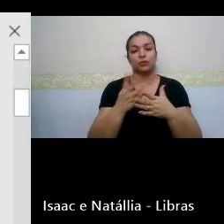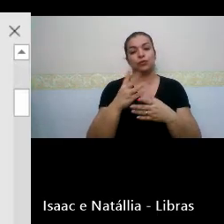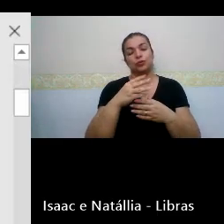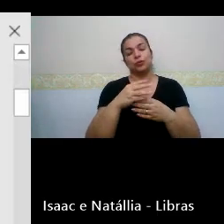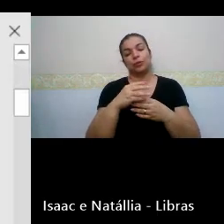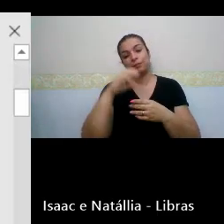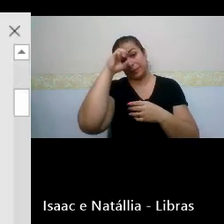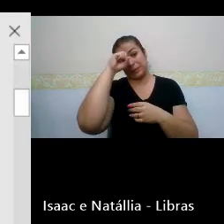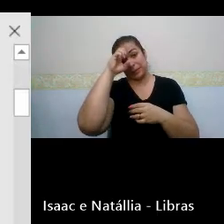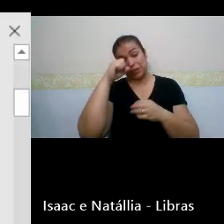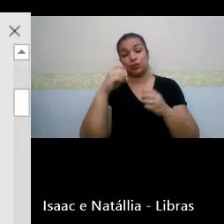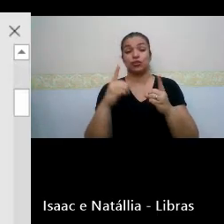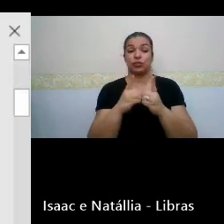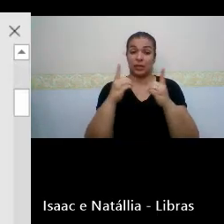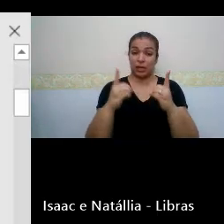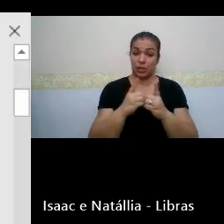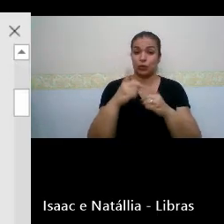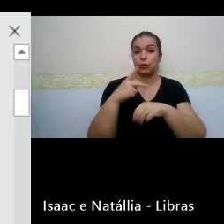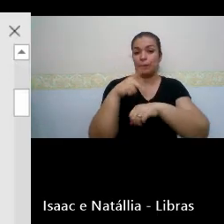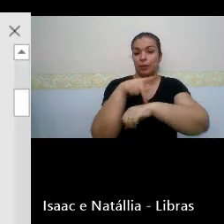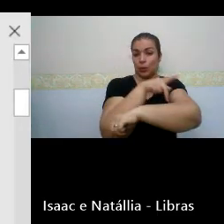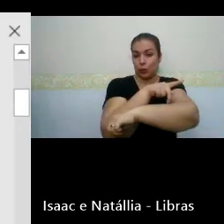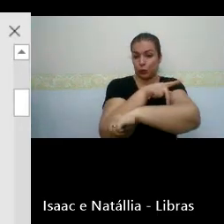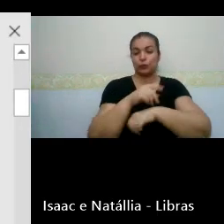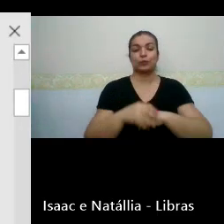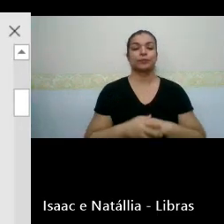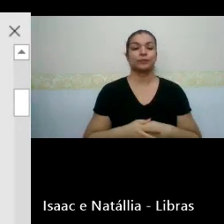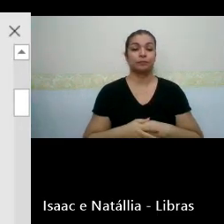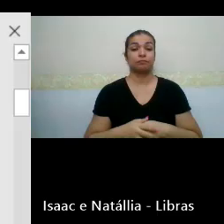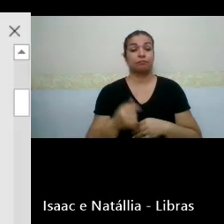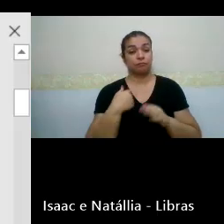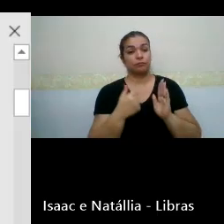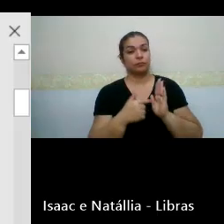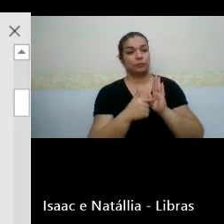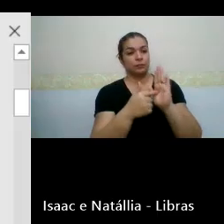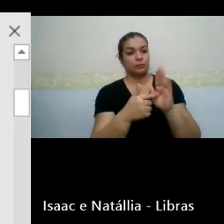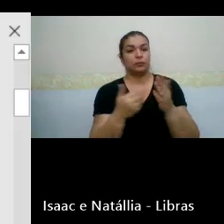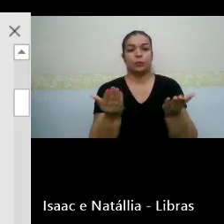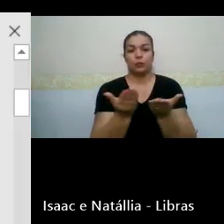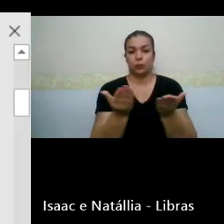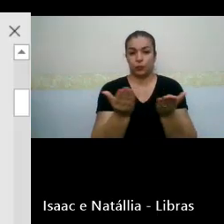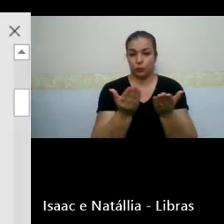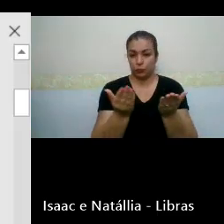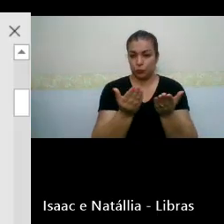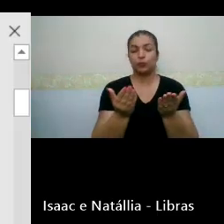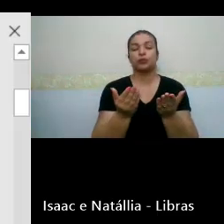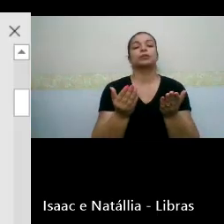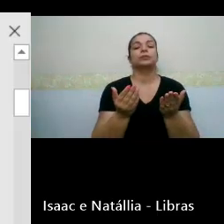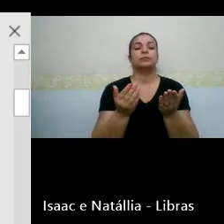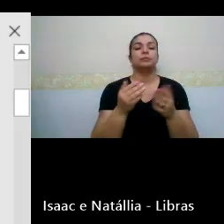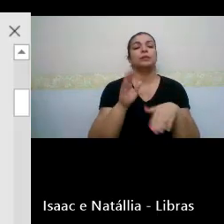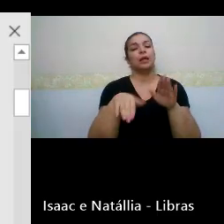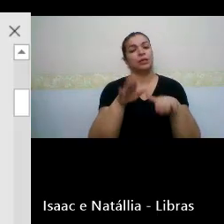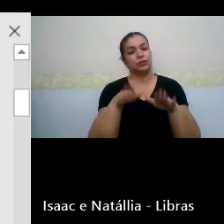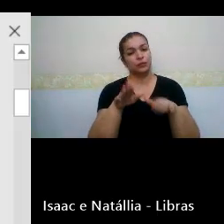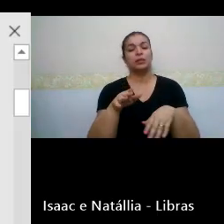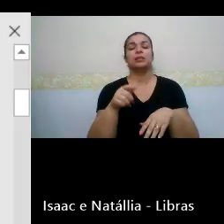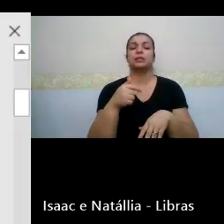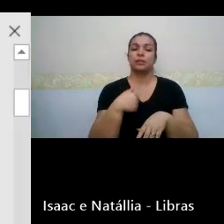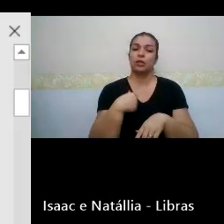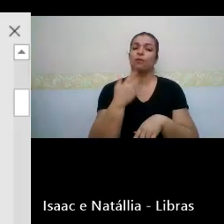didático-pedagógico. Vocês vão ouvir durante a minha apresentação hoje, por algumas vezes eu vou